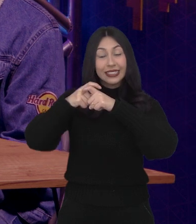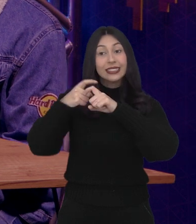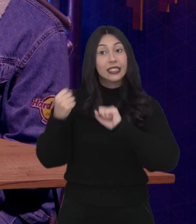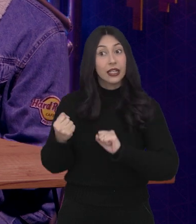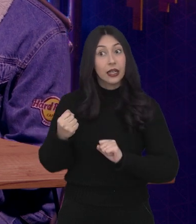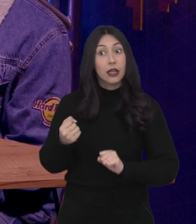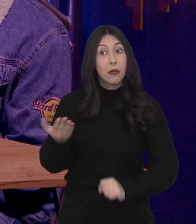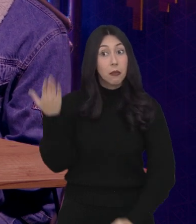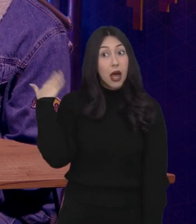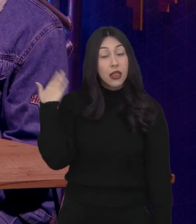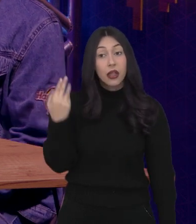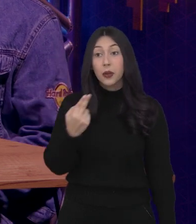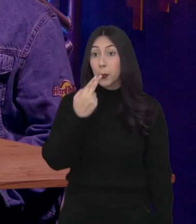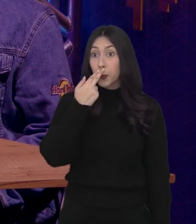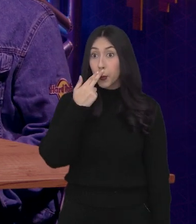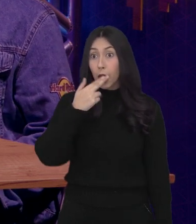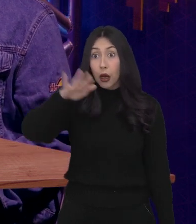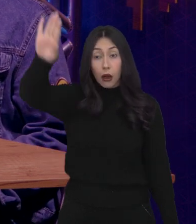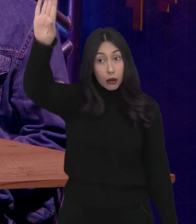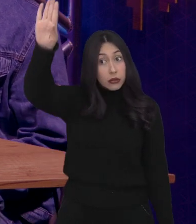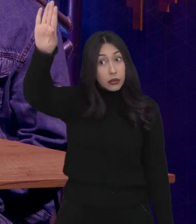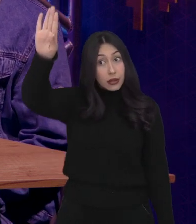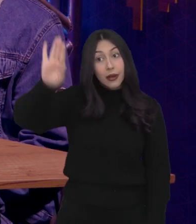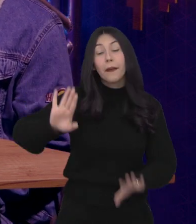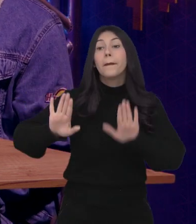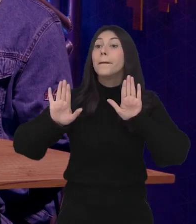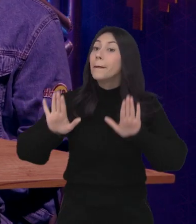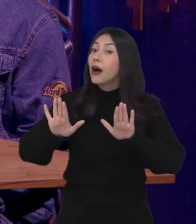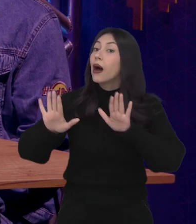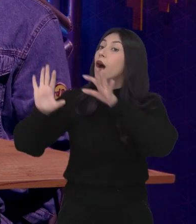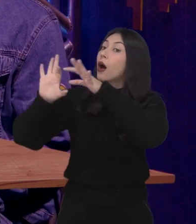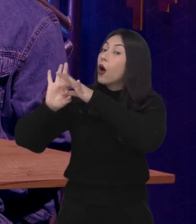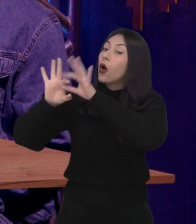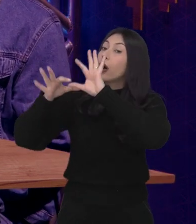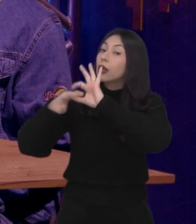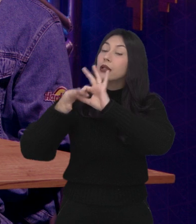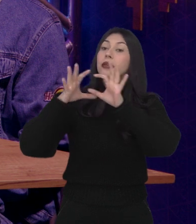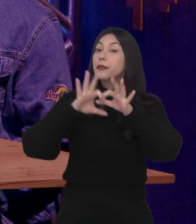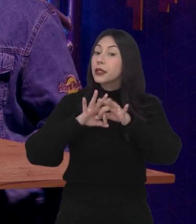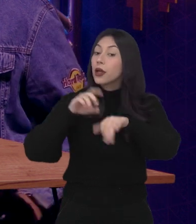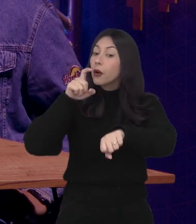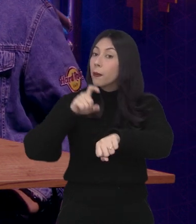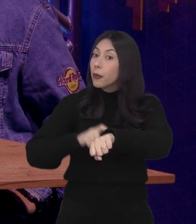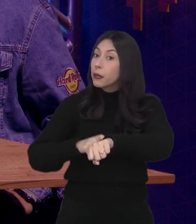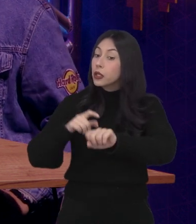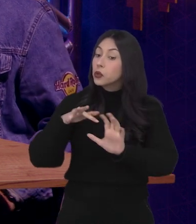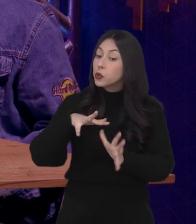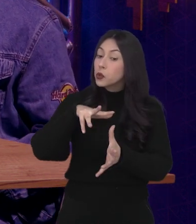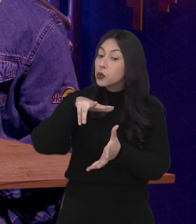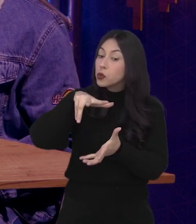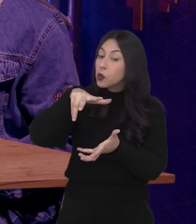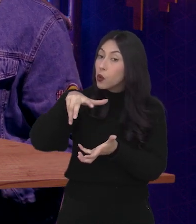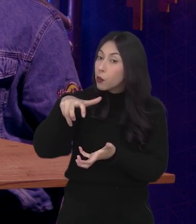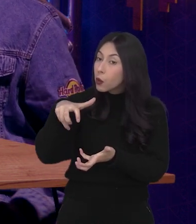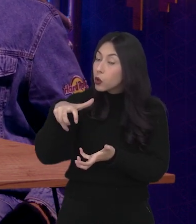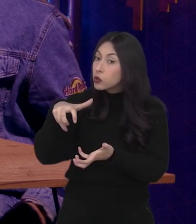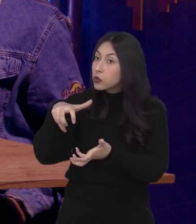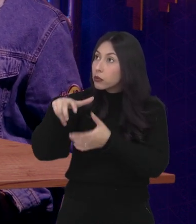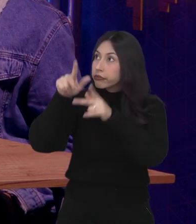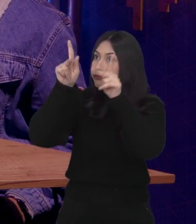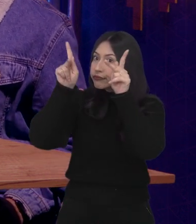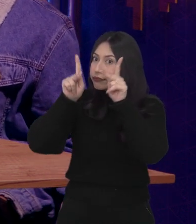poder naquela época. E as Olimpíadas, como a Vicky falou, é onde um momento que todo mundo para